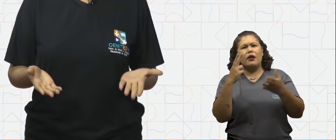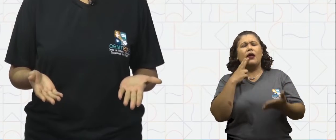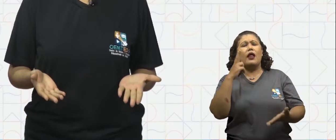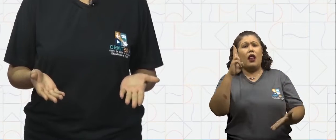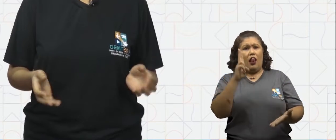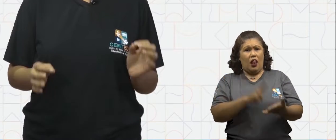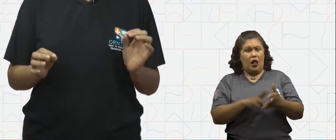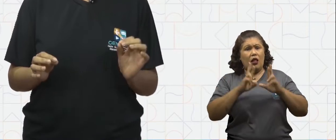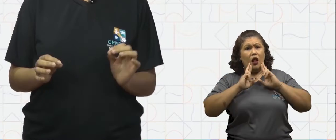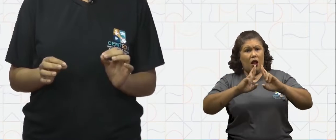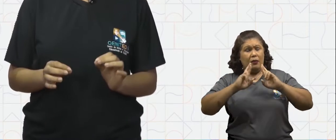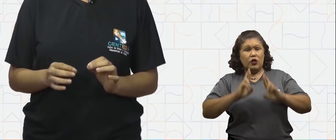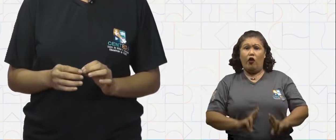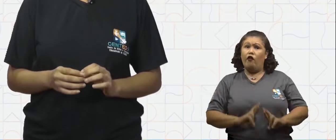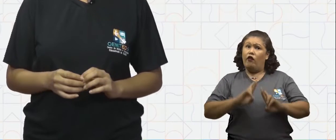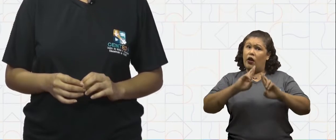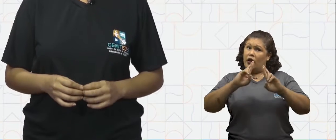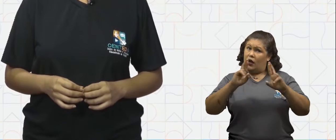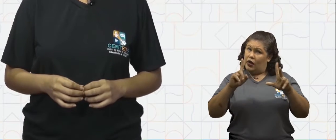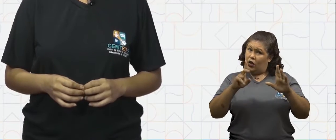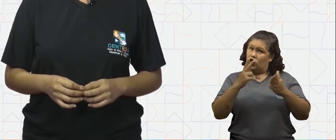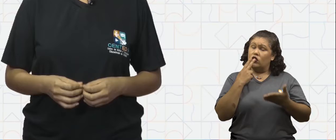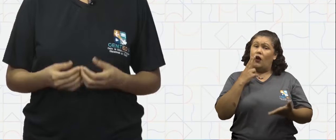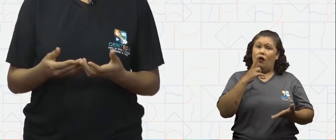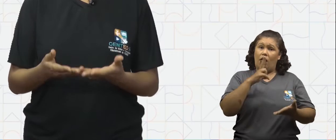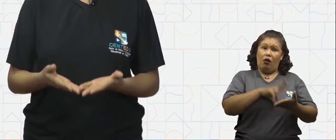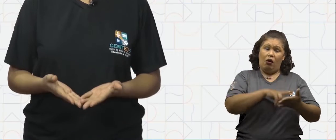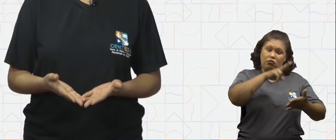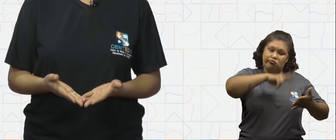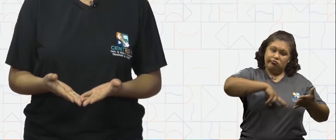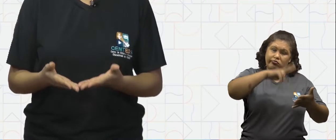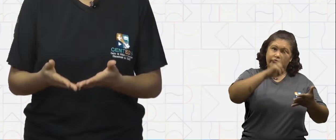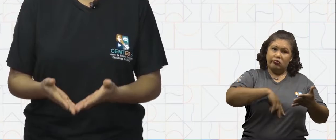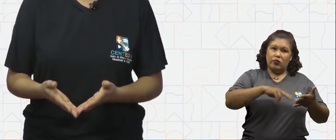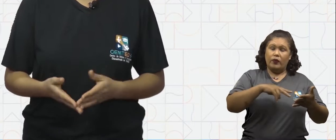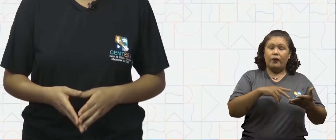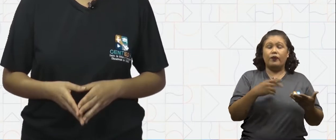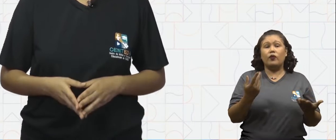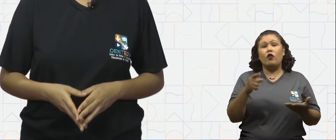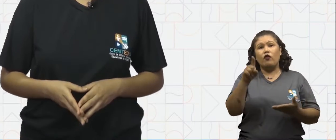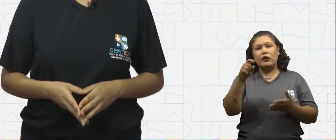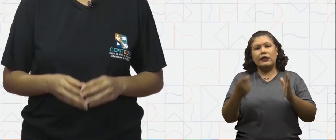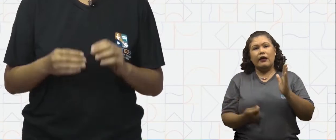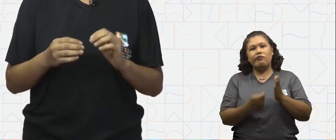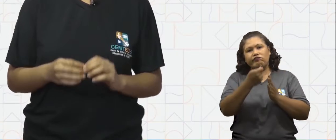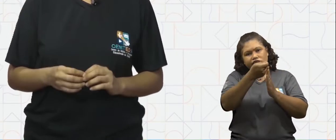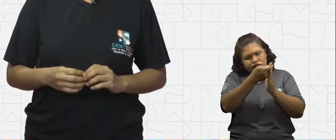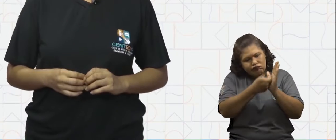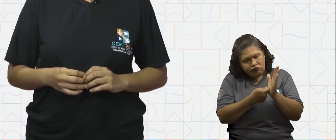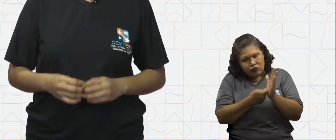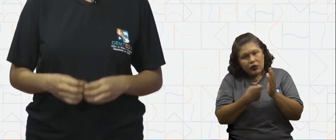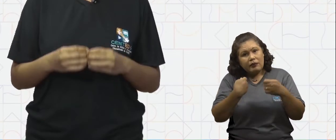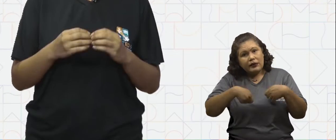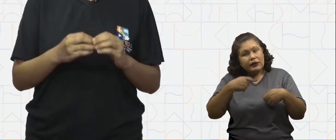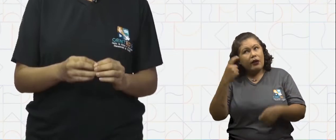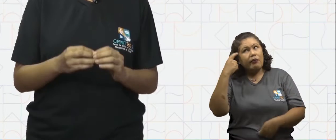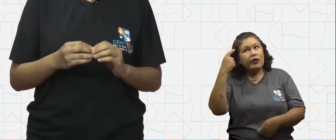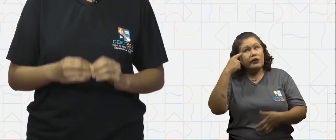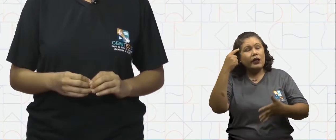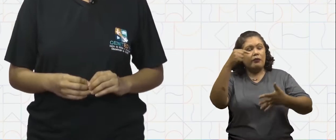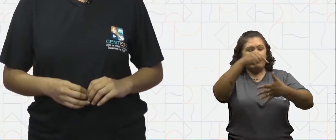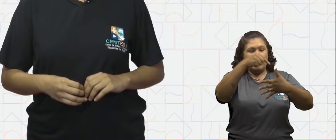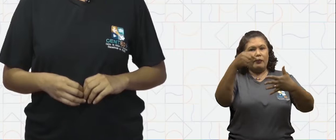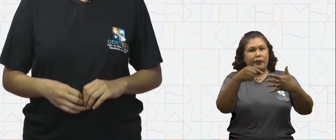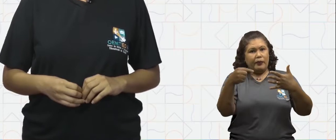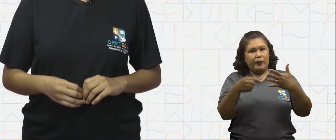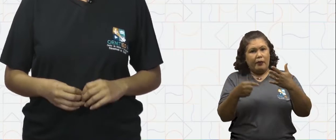carta de reclamação é diferente de uma carta de leitor. Portanto, ao produzirmos uma, teremos que pensar nos itens